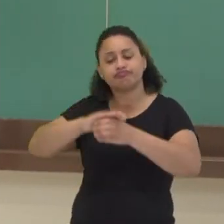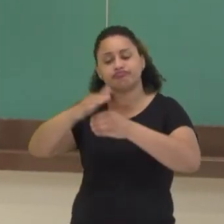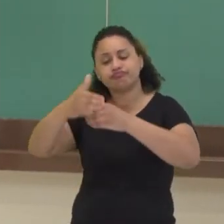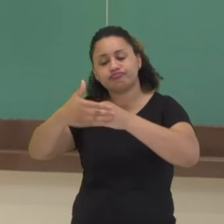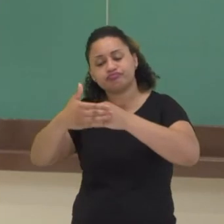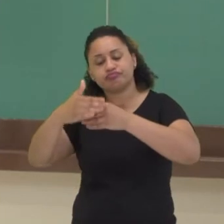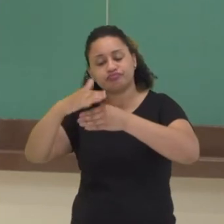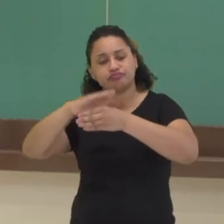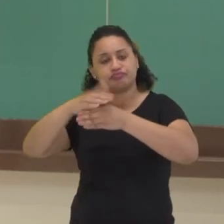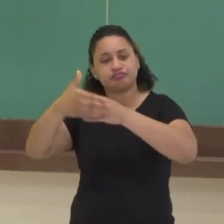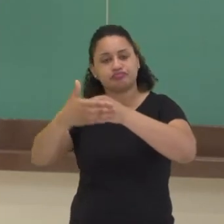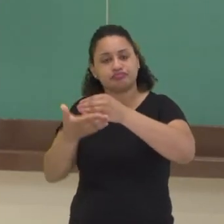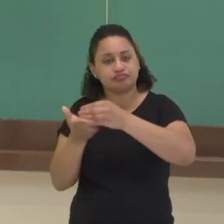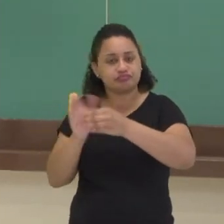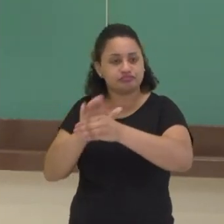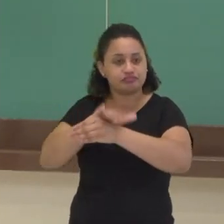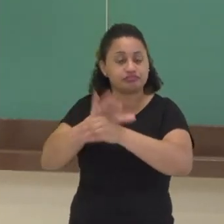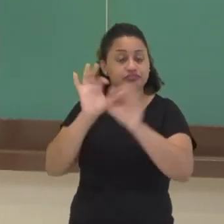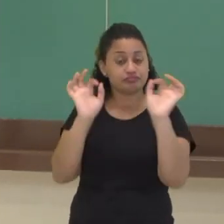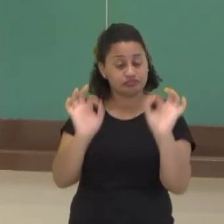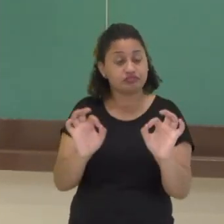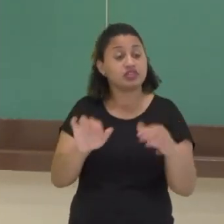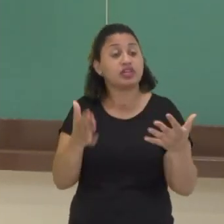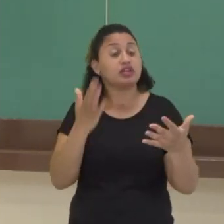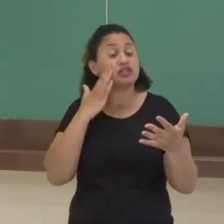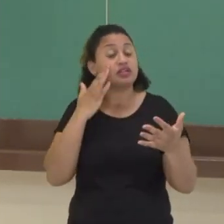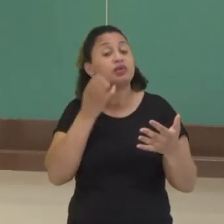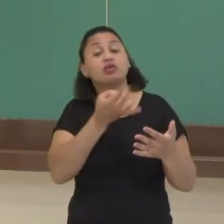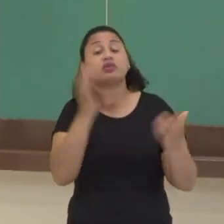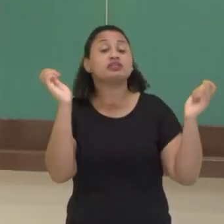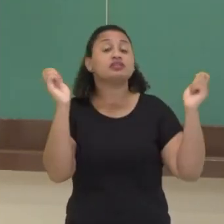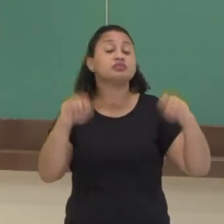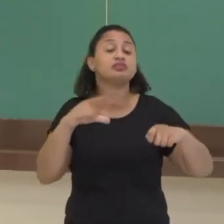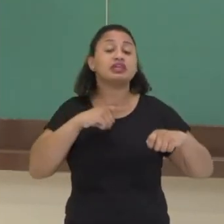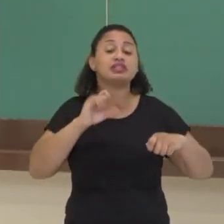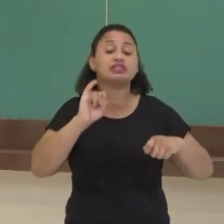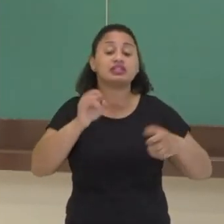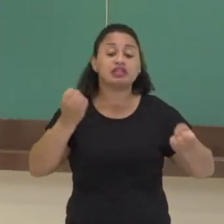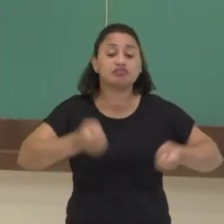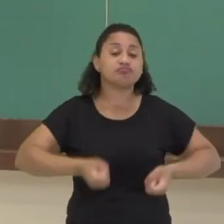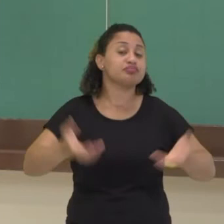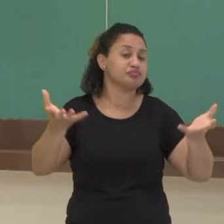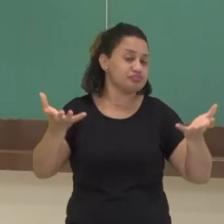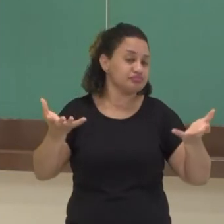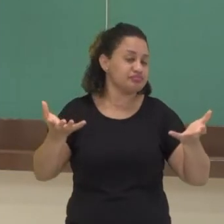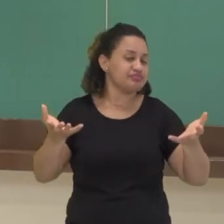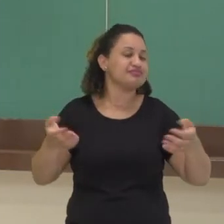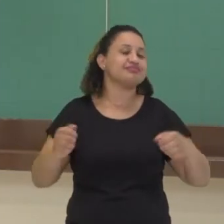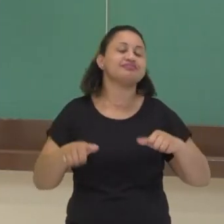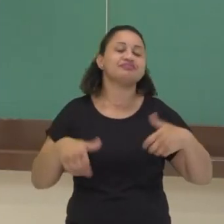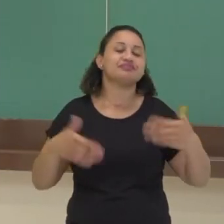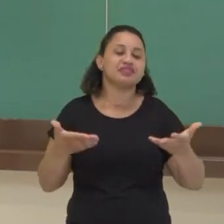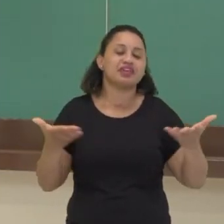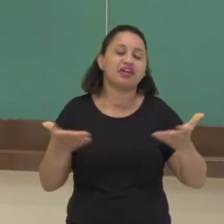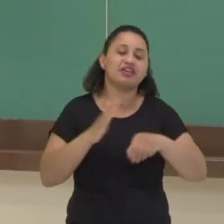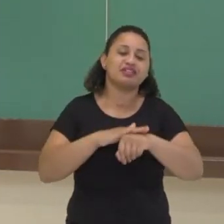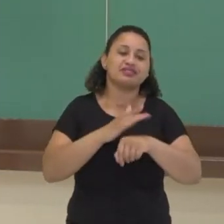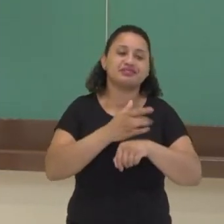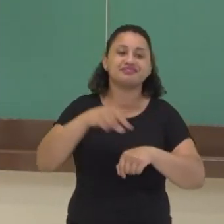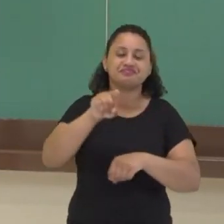a quantidade de possibilidades para o resultado. Então, o que eu devo lembrar? Que a moeda, o que